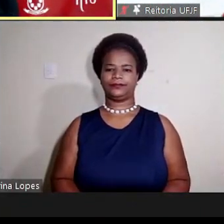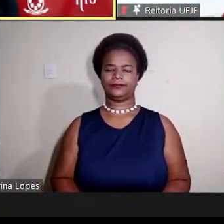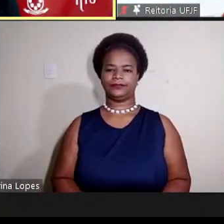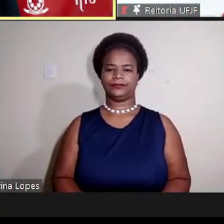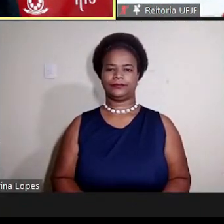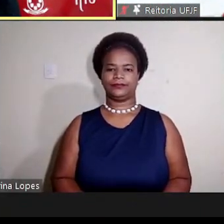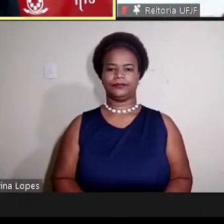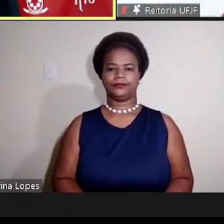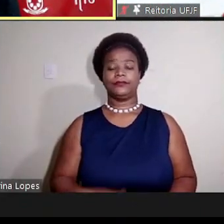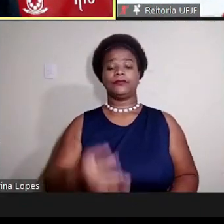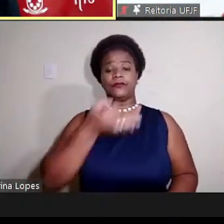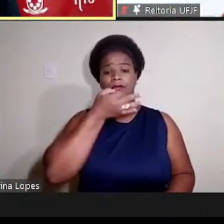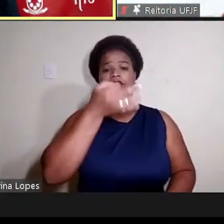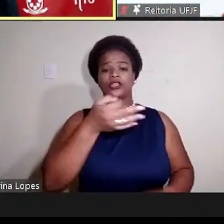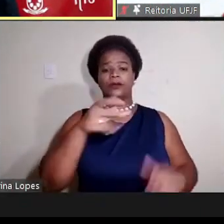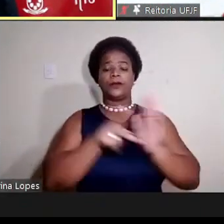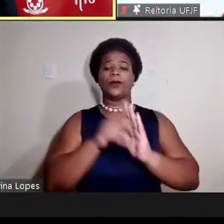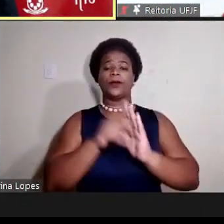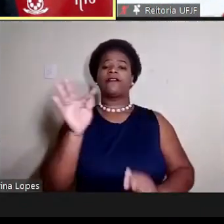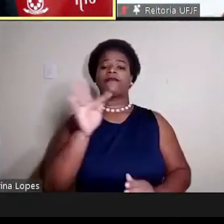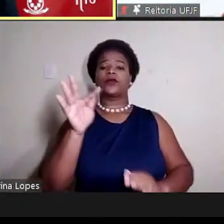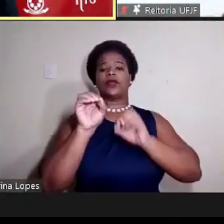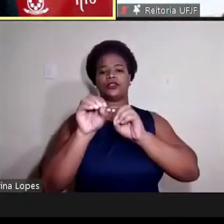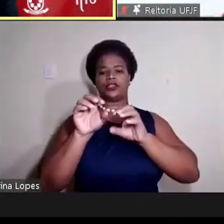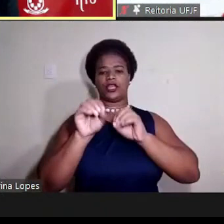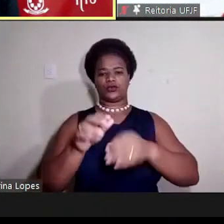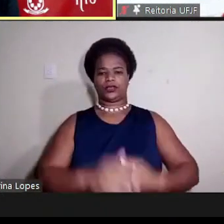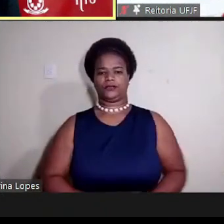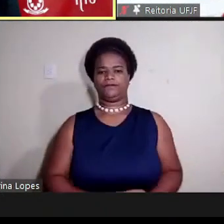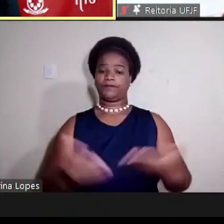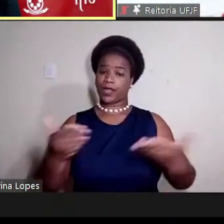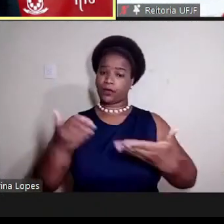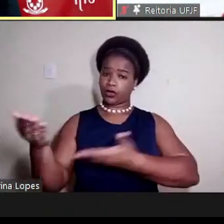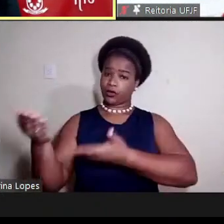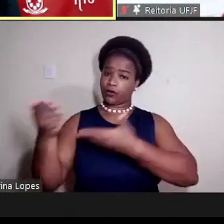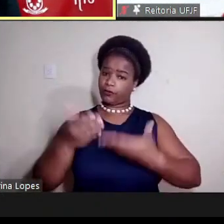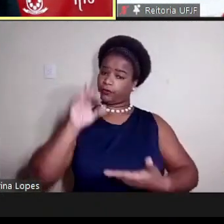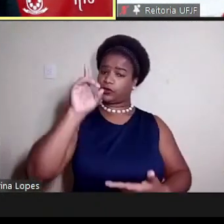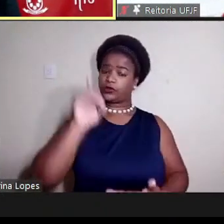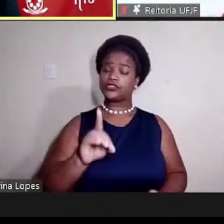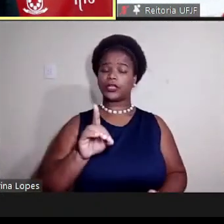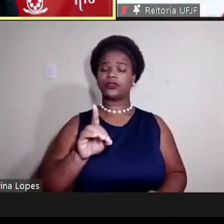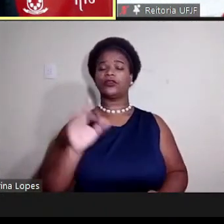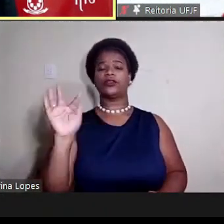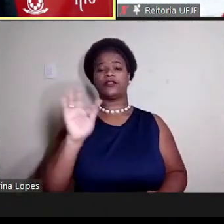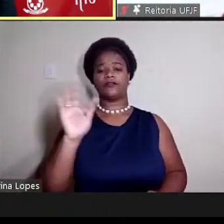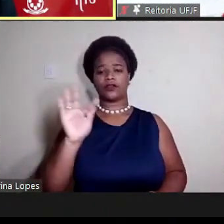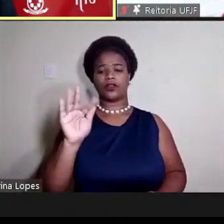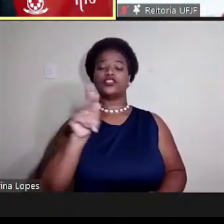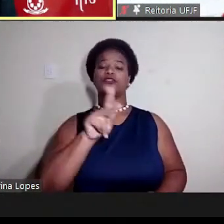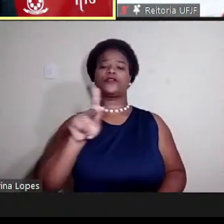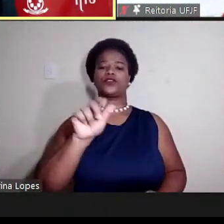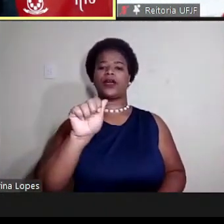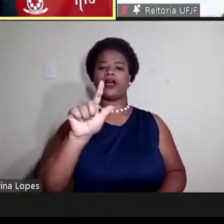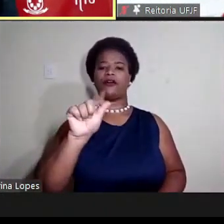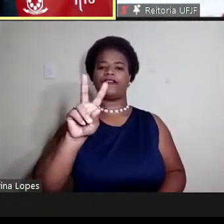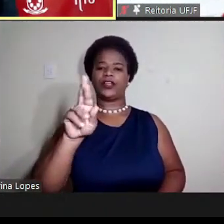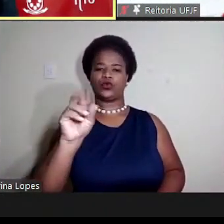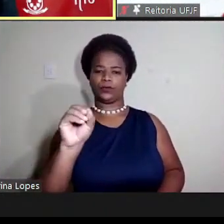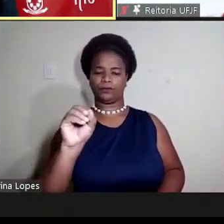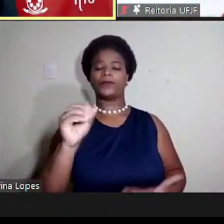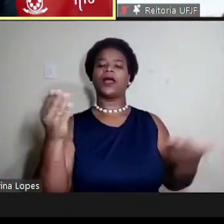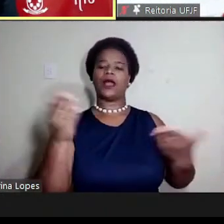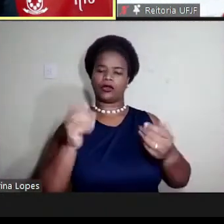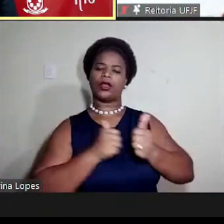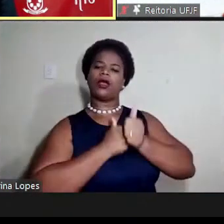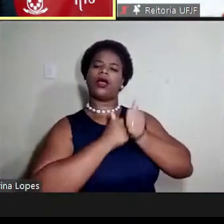Indicação da Faculdade de Educação. Convidamos o diretor da faculdade, professor Álvaro de Azeredo Quelhas, para acompanhar a entrega da